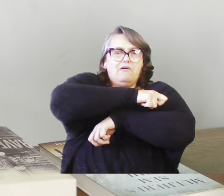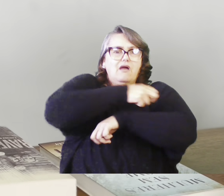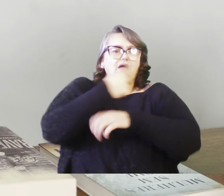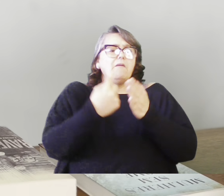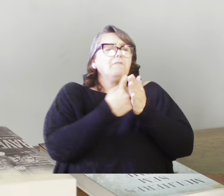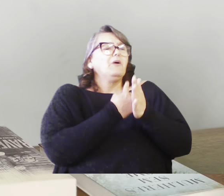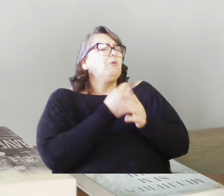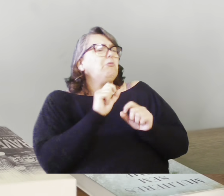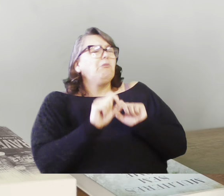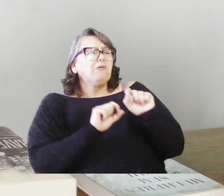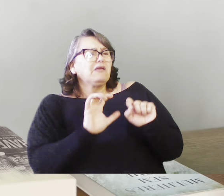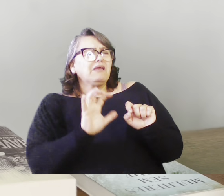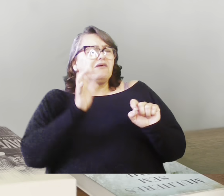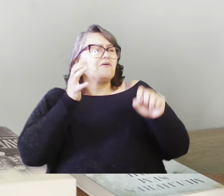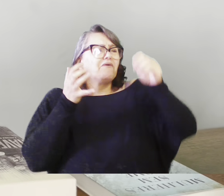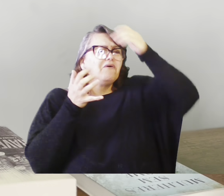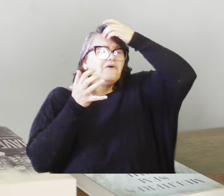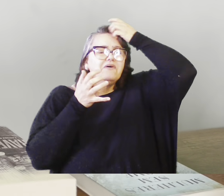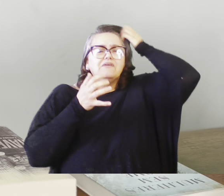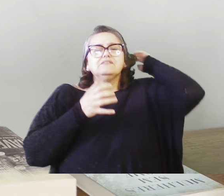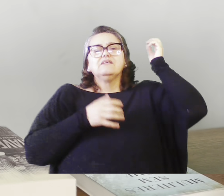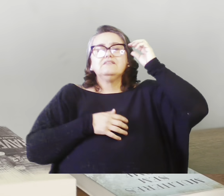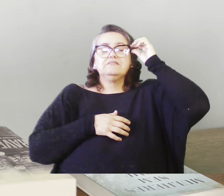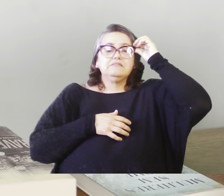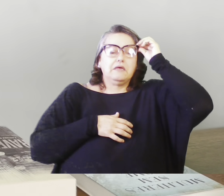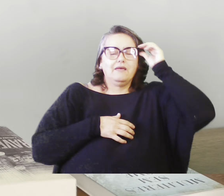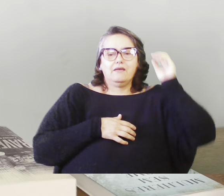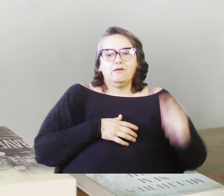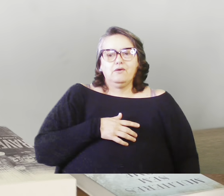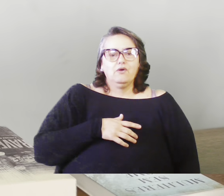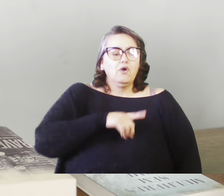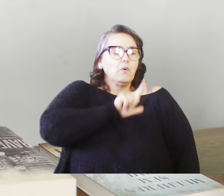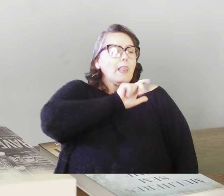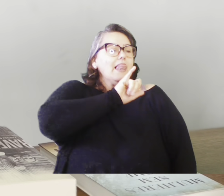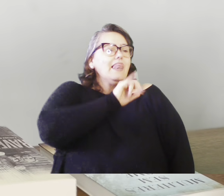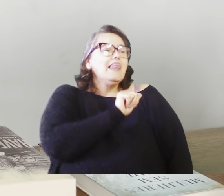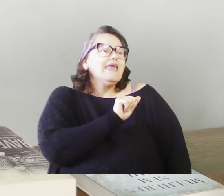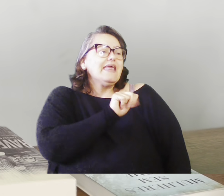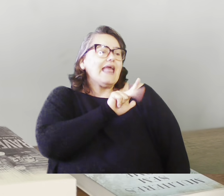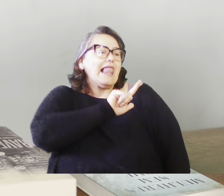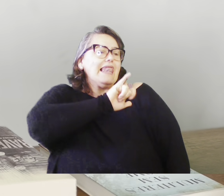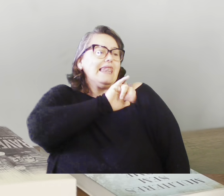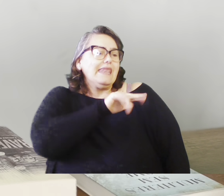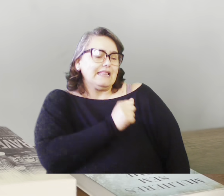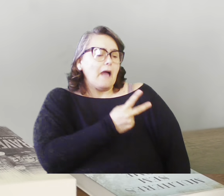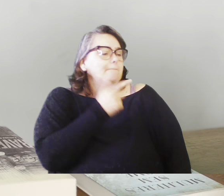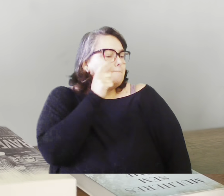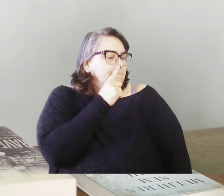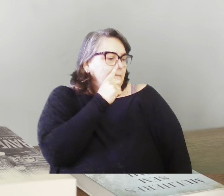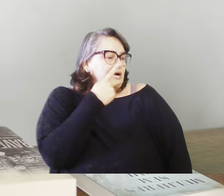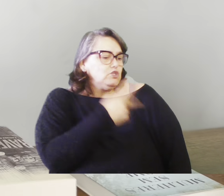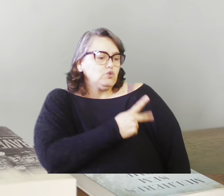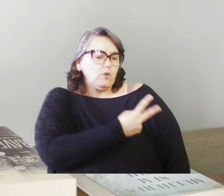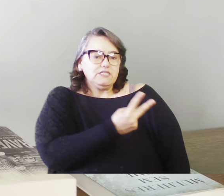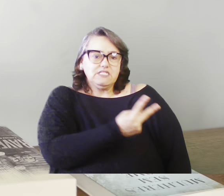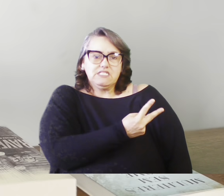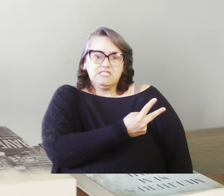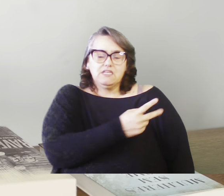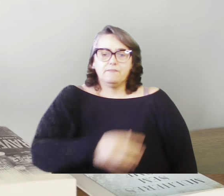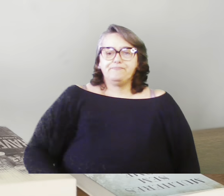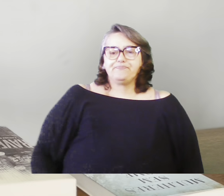concentração. E aí você vai me perguntar, e o que aconteceu com Alina Kuzmerik, a mãe de Kasia e